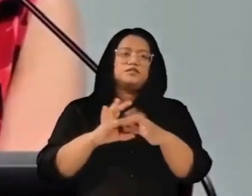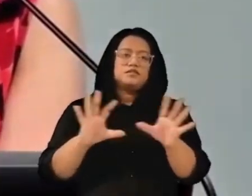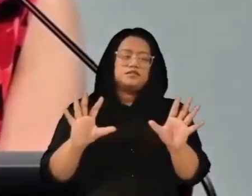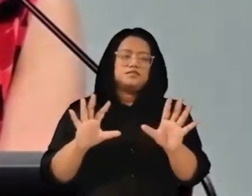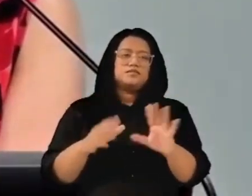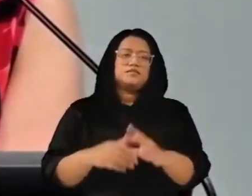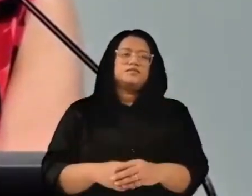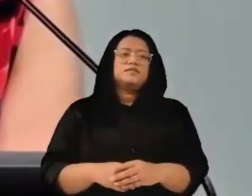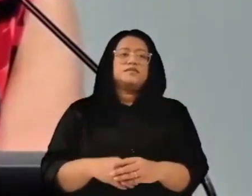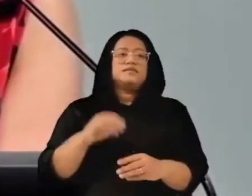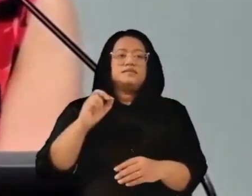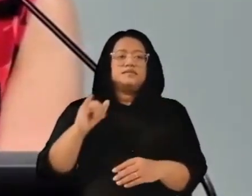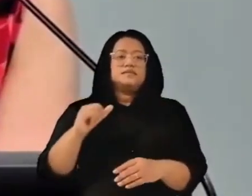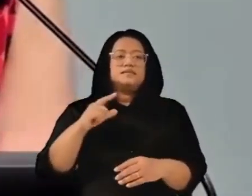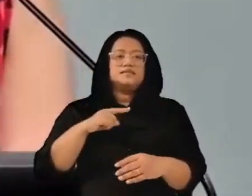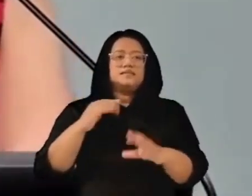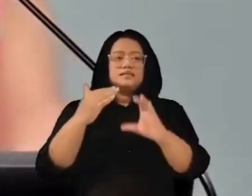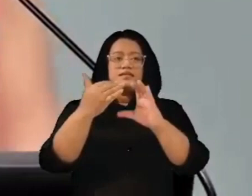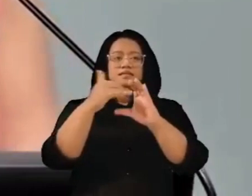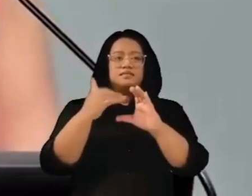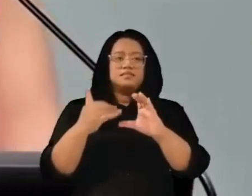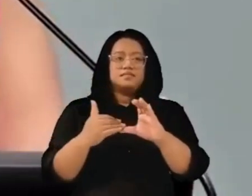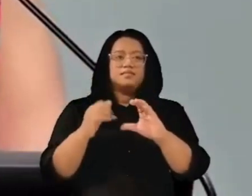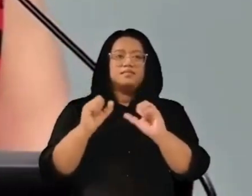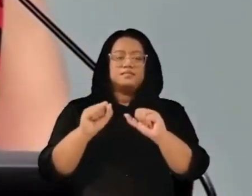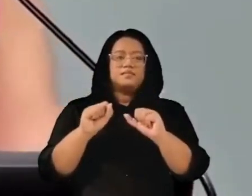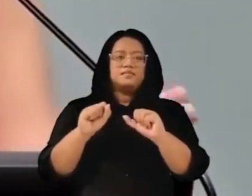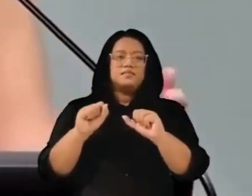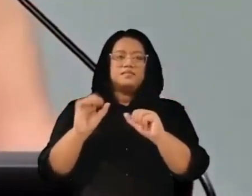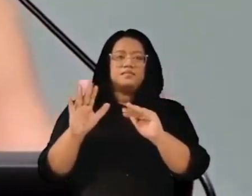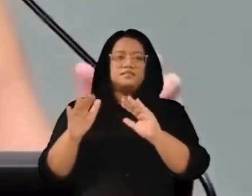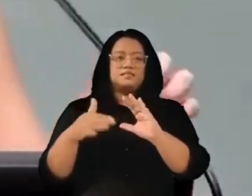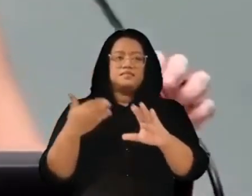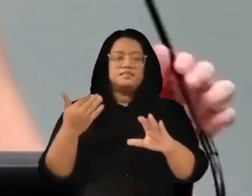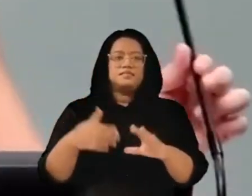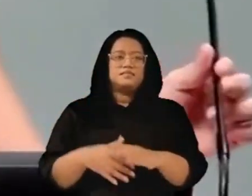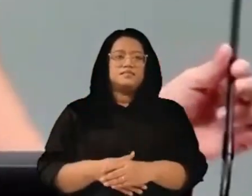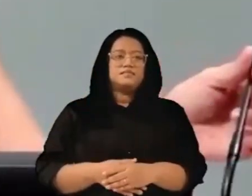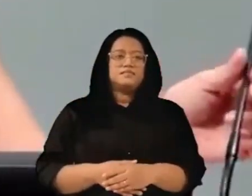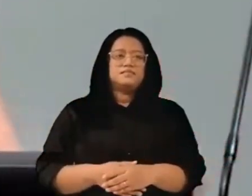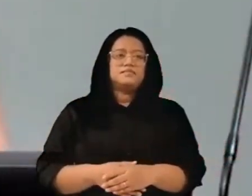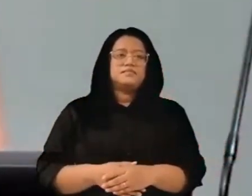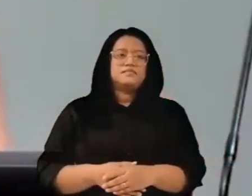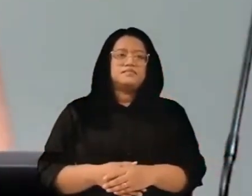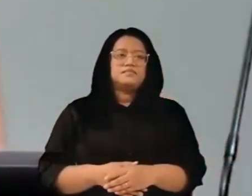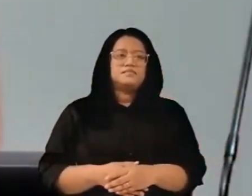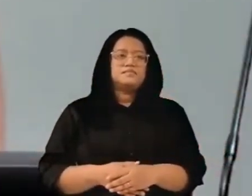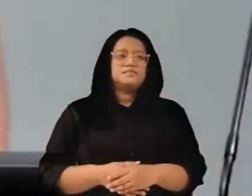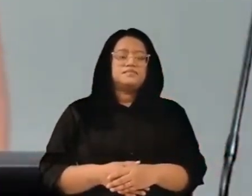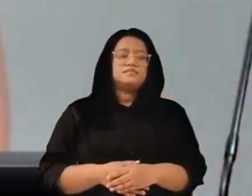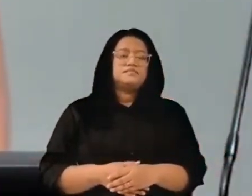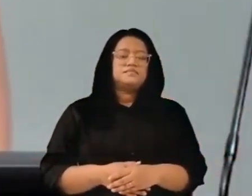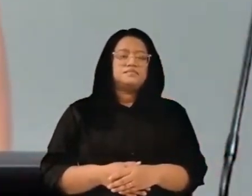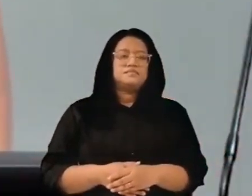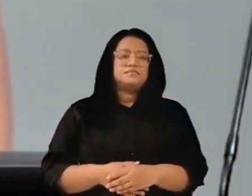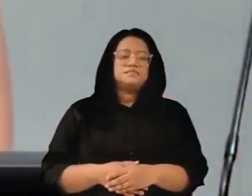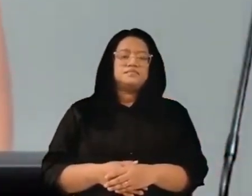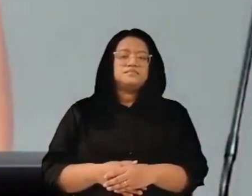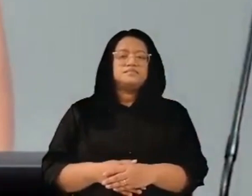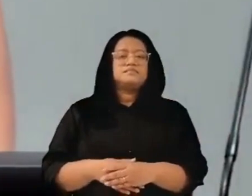e se houver pelo chat, podem me encaminhar. O professor Wagner, ele é um grande especialista em